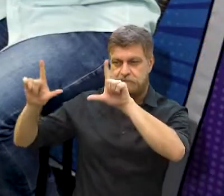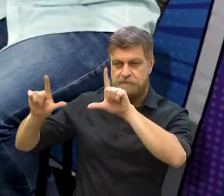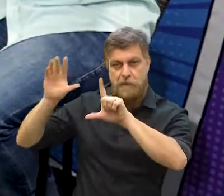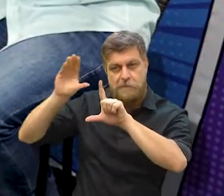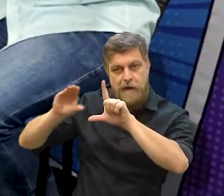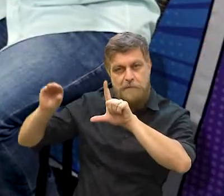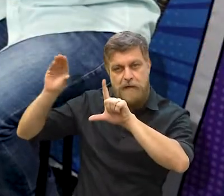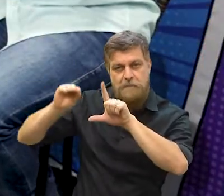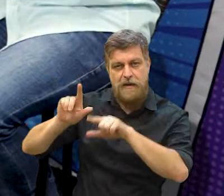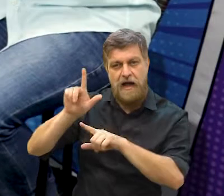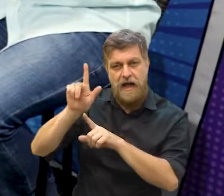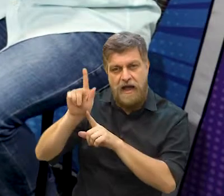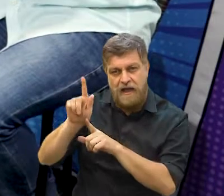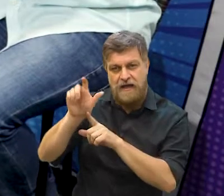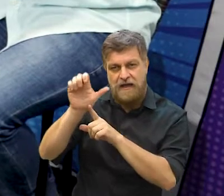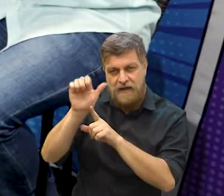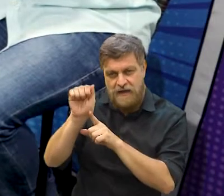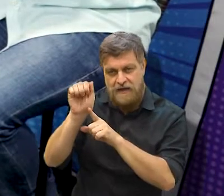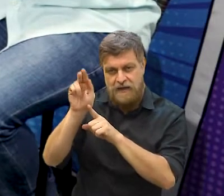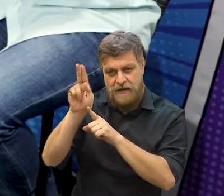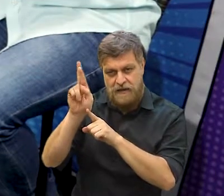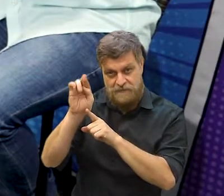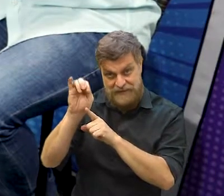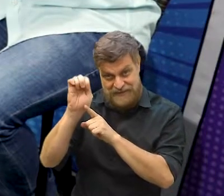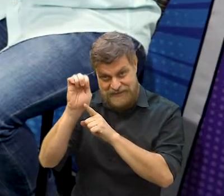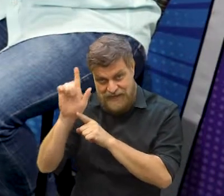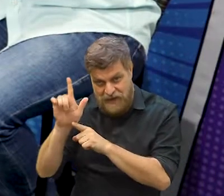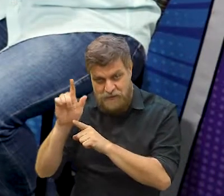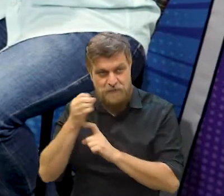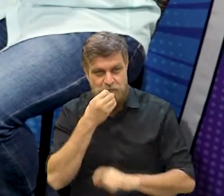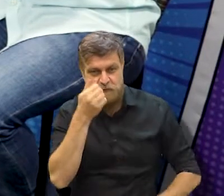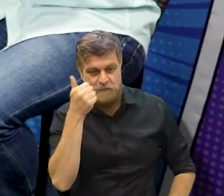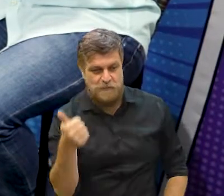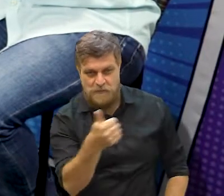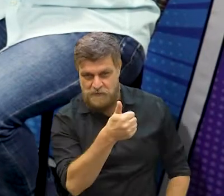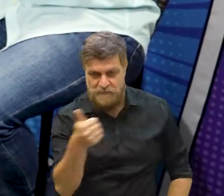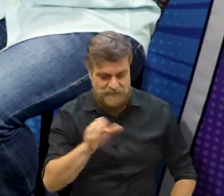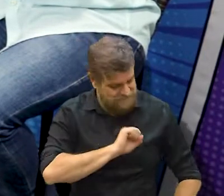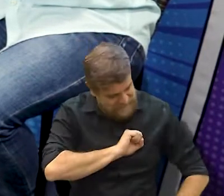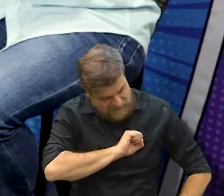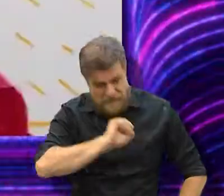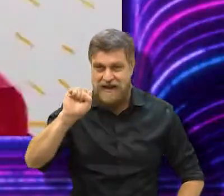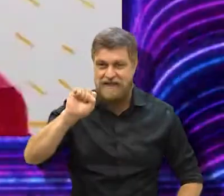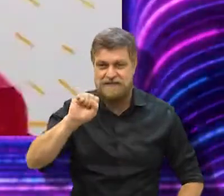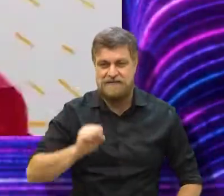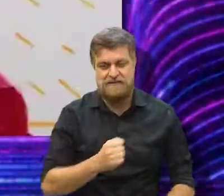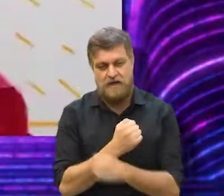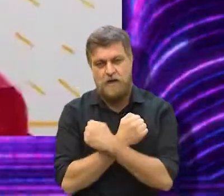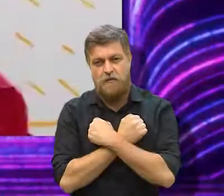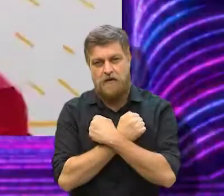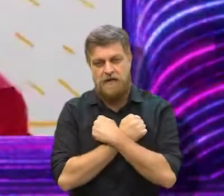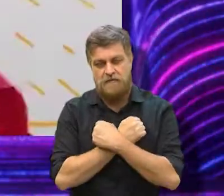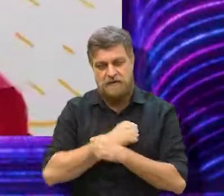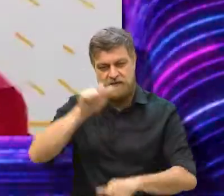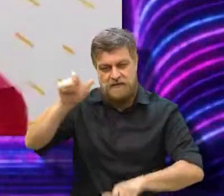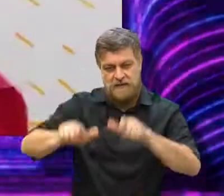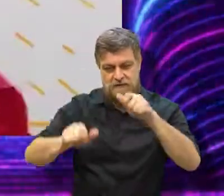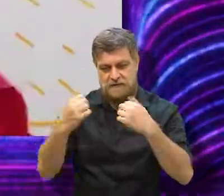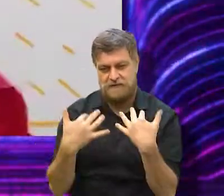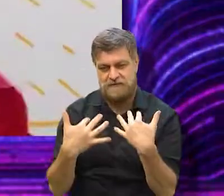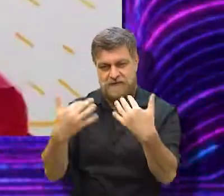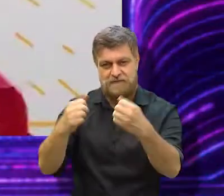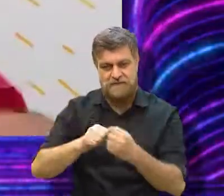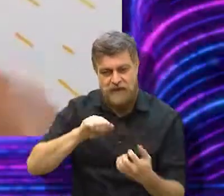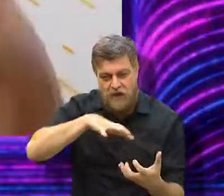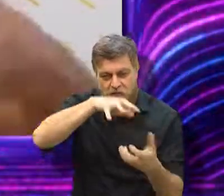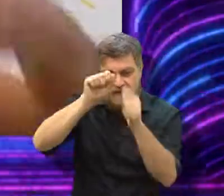comigo, é o Gabriel. Tudo bem, Gabriel? E aí, tudo bem, pessoal? Beleza? Um abração pro pessoal do Universo